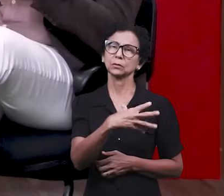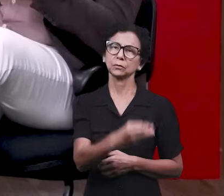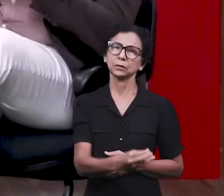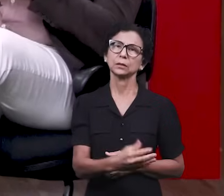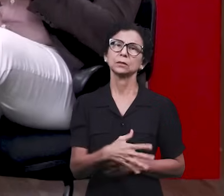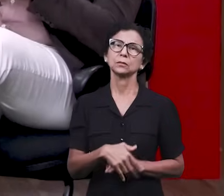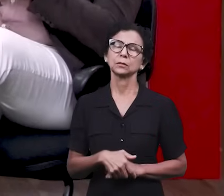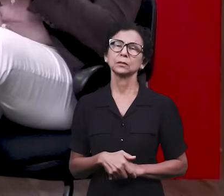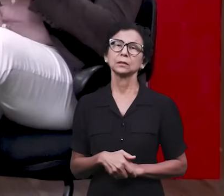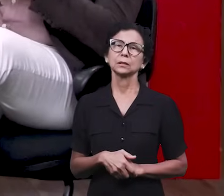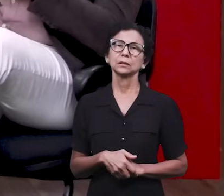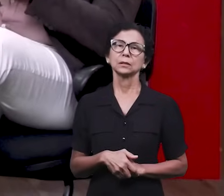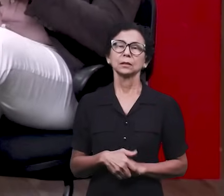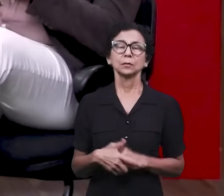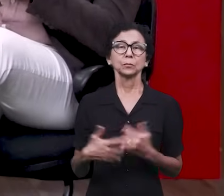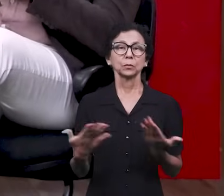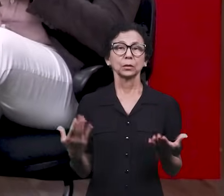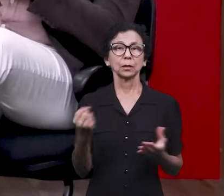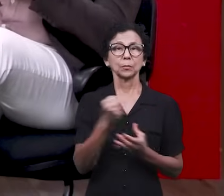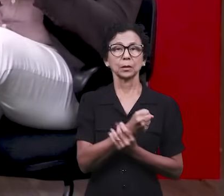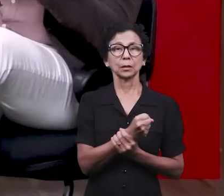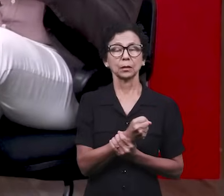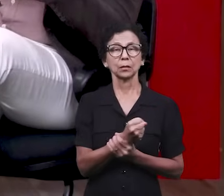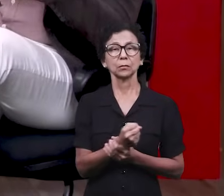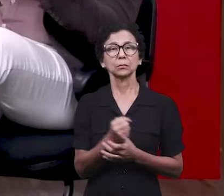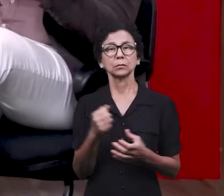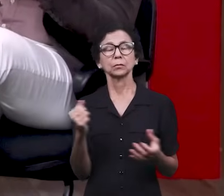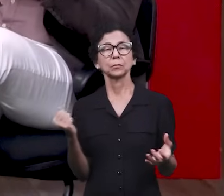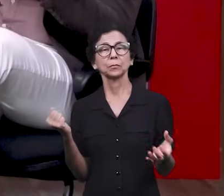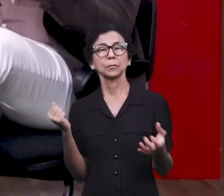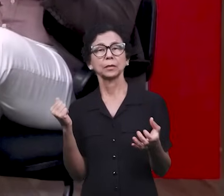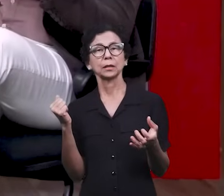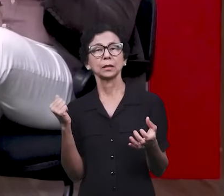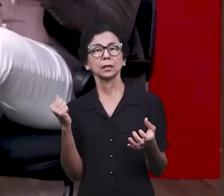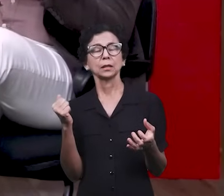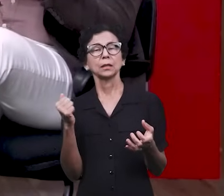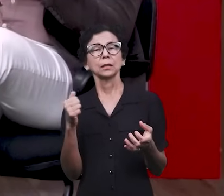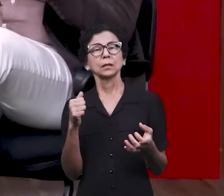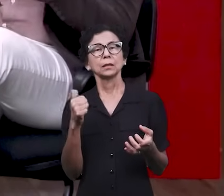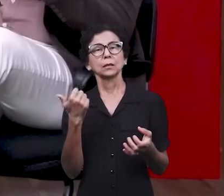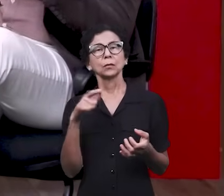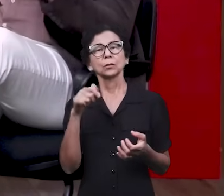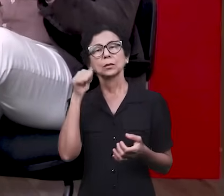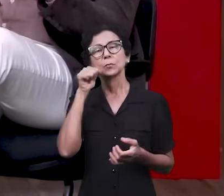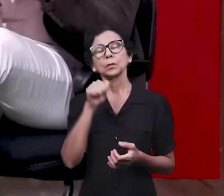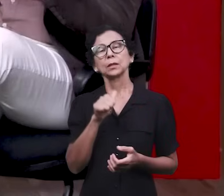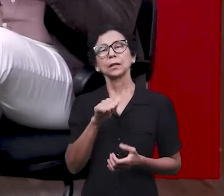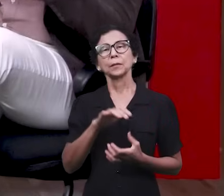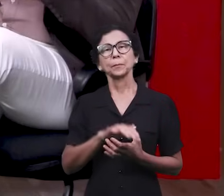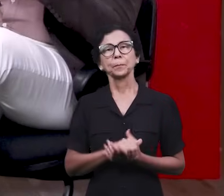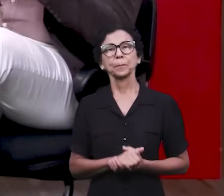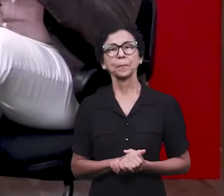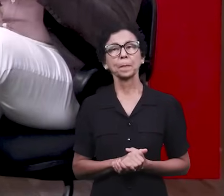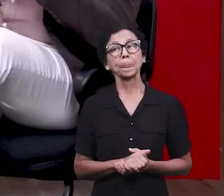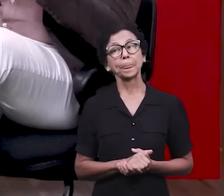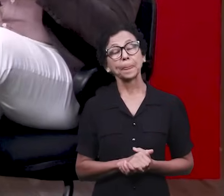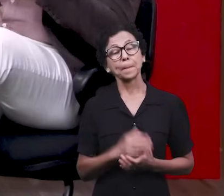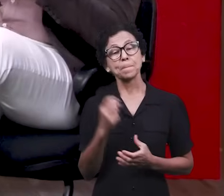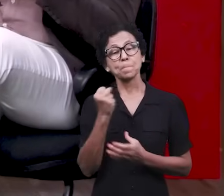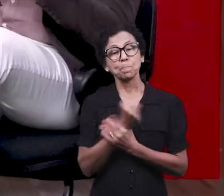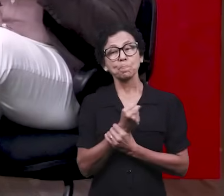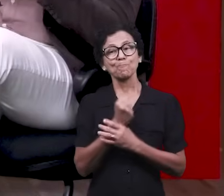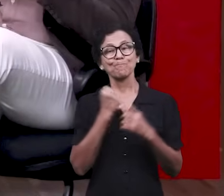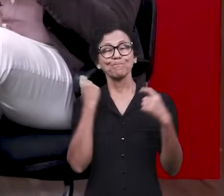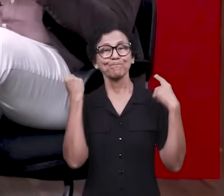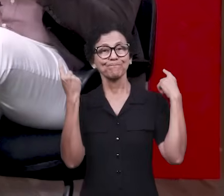até que, finalmente, Abraão vai se preocupar com algo muito importante, que era a sua